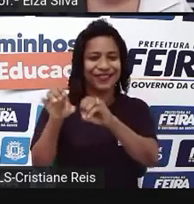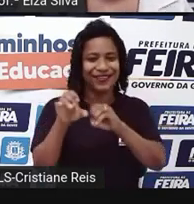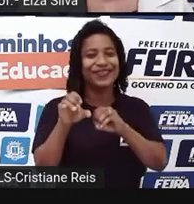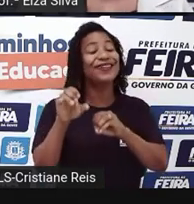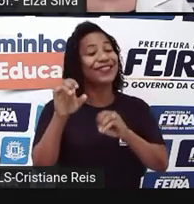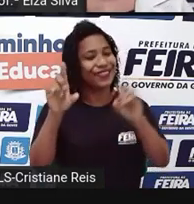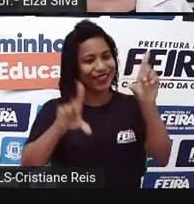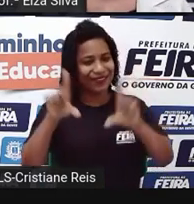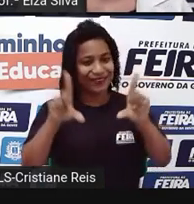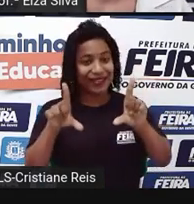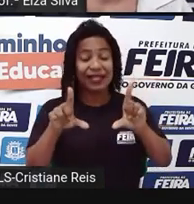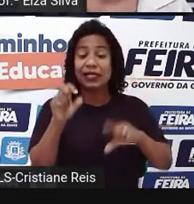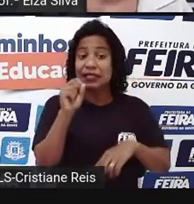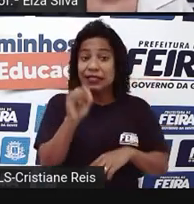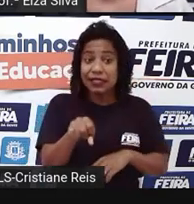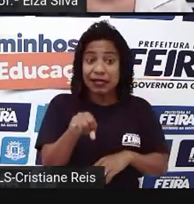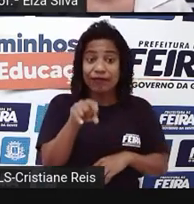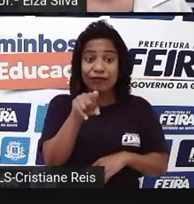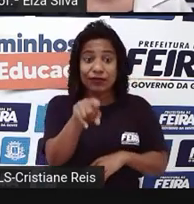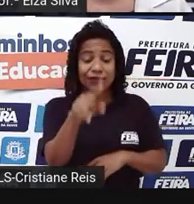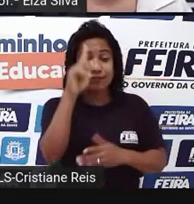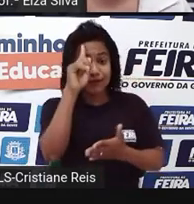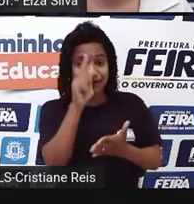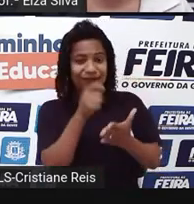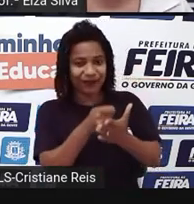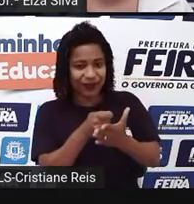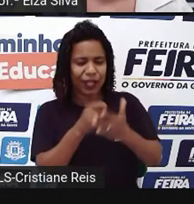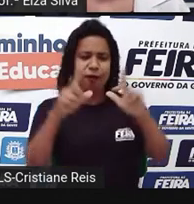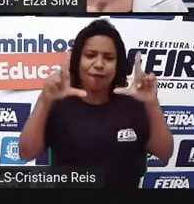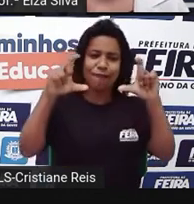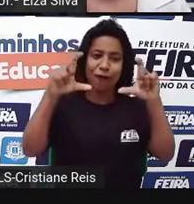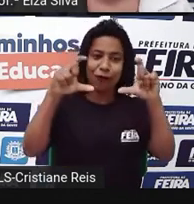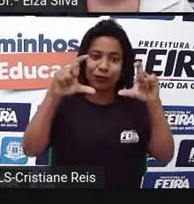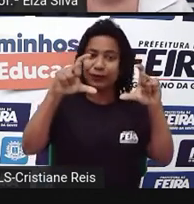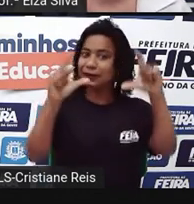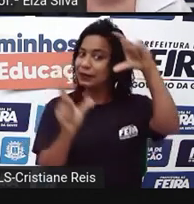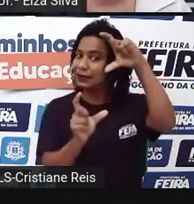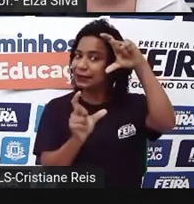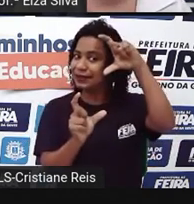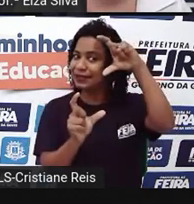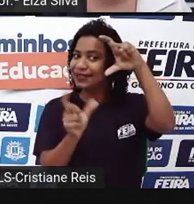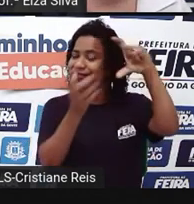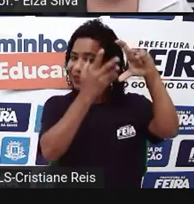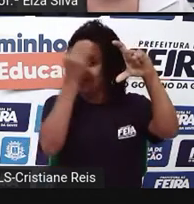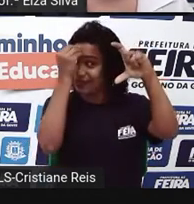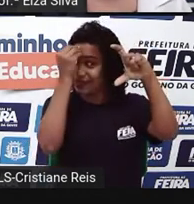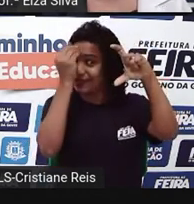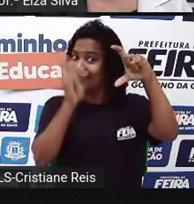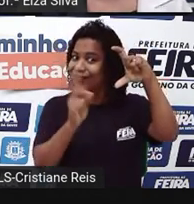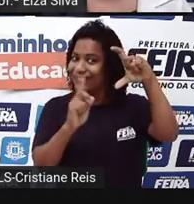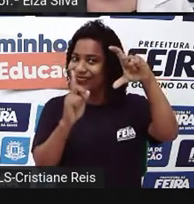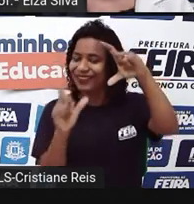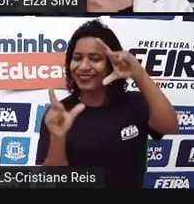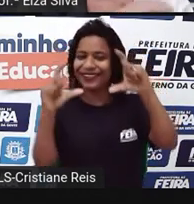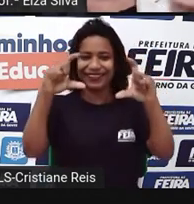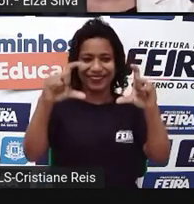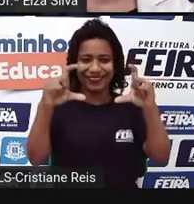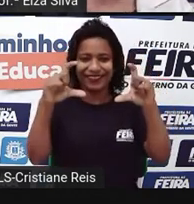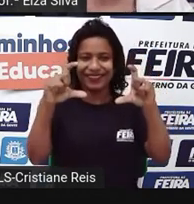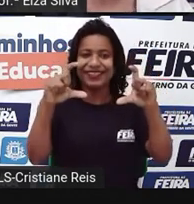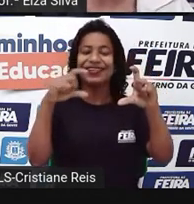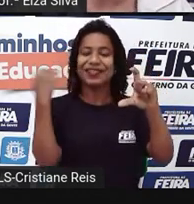@caminhosdaeducacãotv. Caso você opte por fazer uma foto, não se esqueça que a posição adequada do celular é